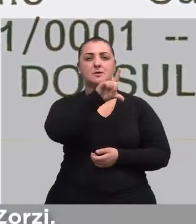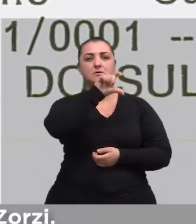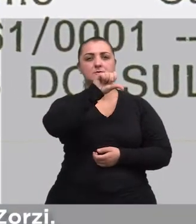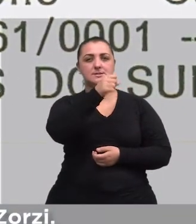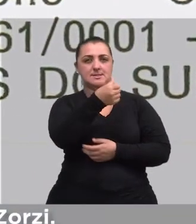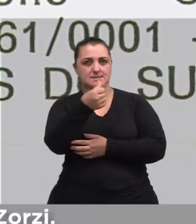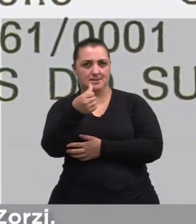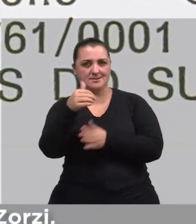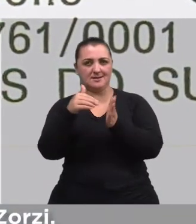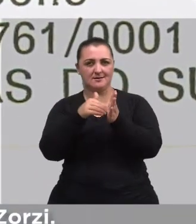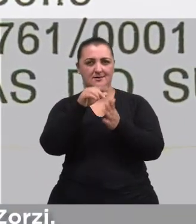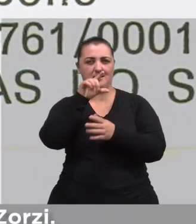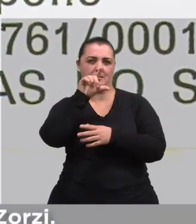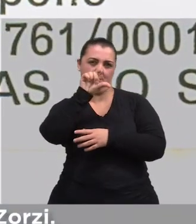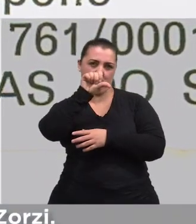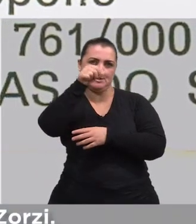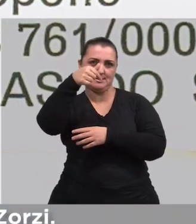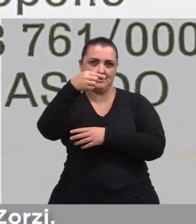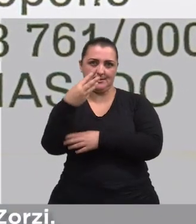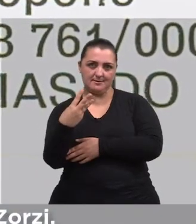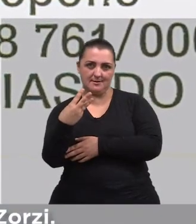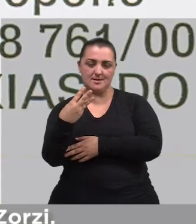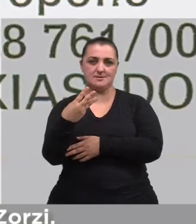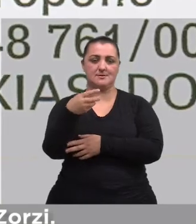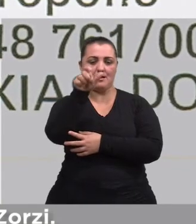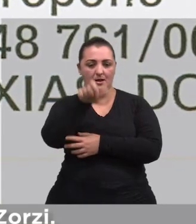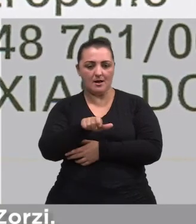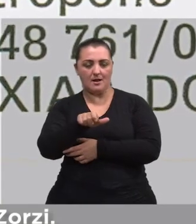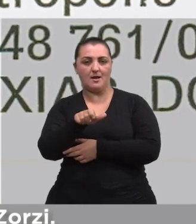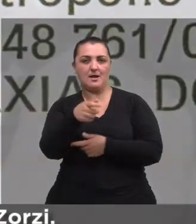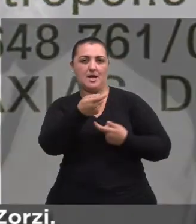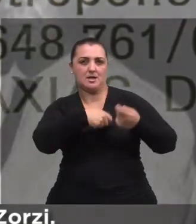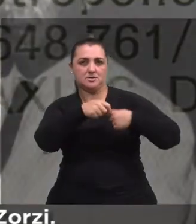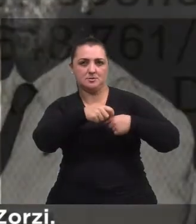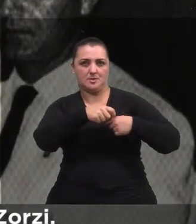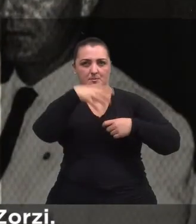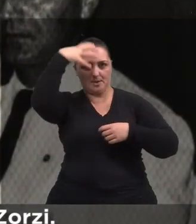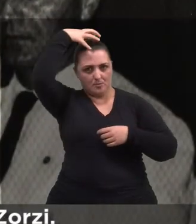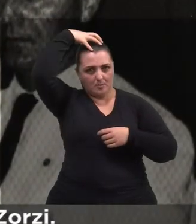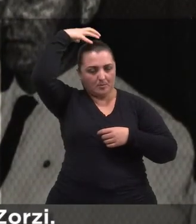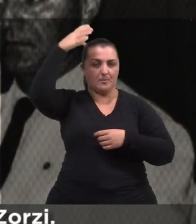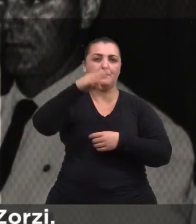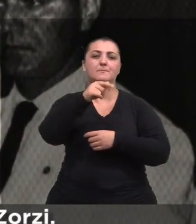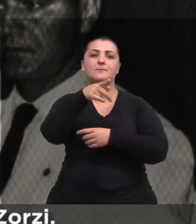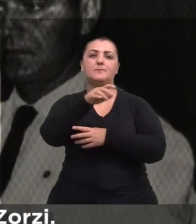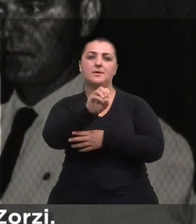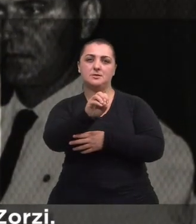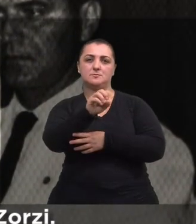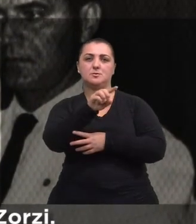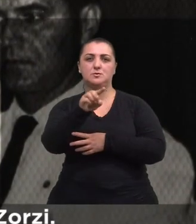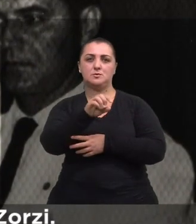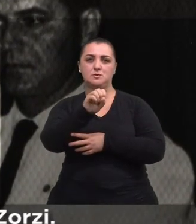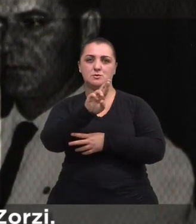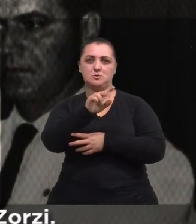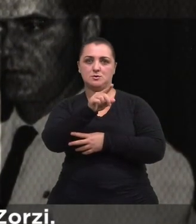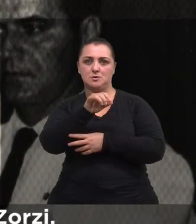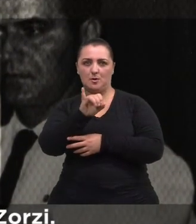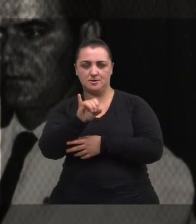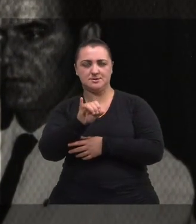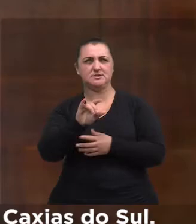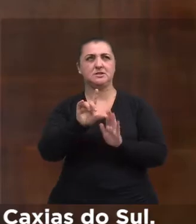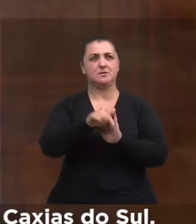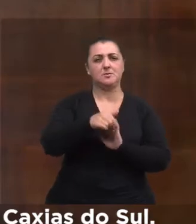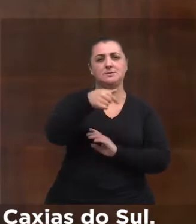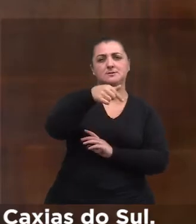De 66 a 73, ela foi administrada pelo bispo Dom Benedito